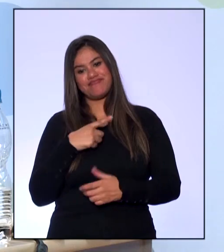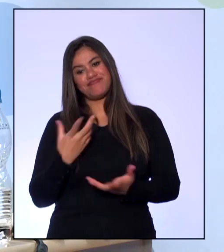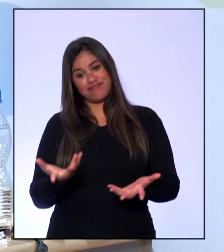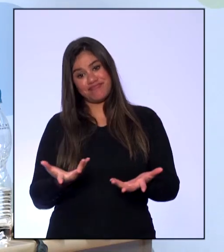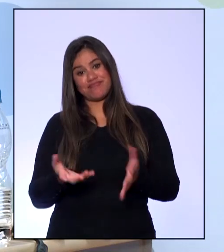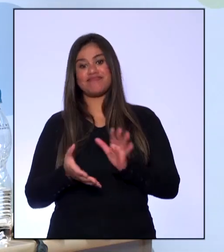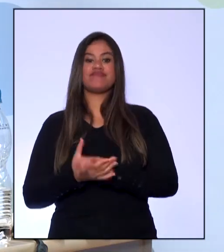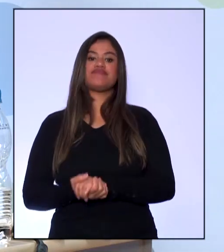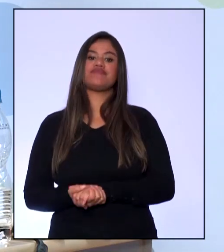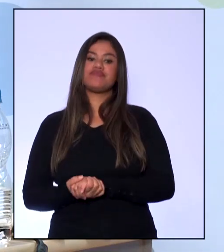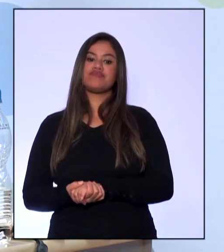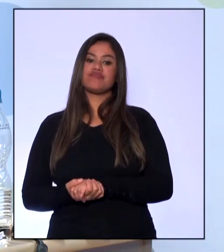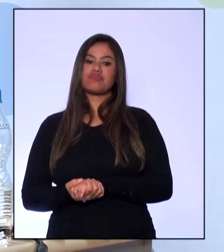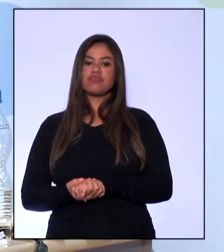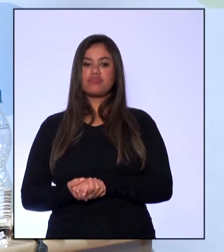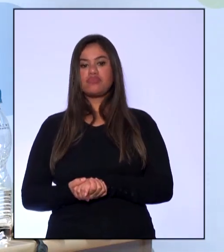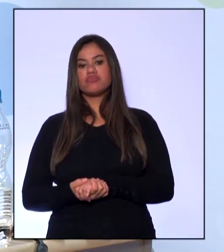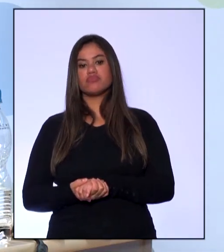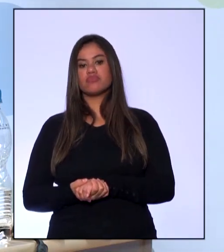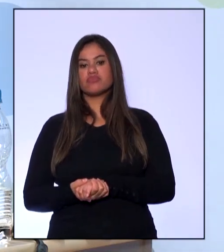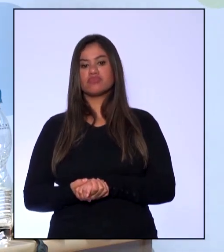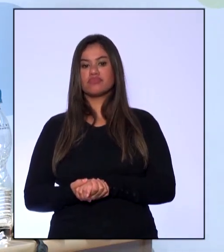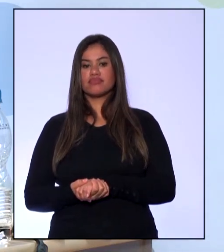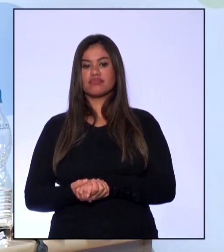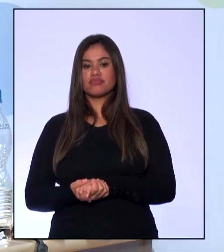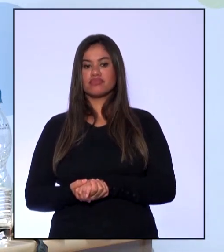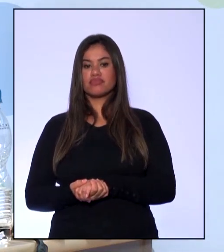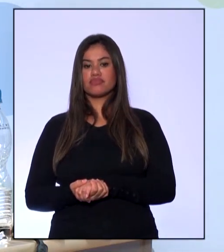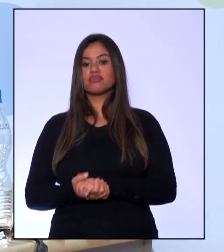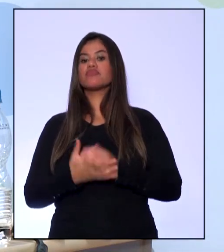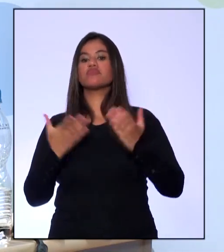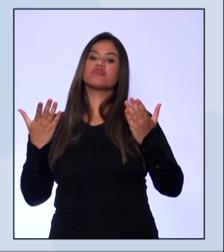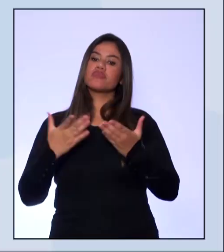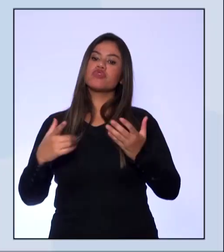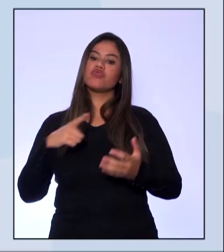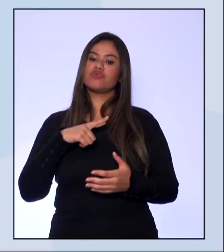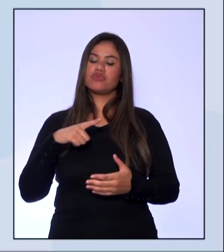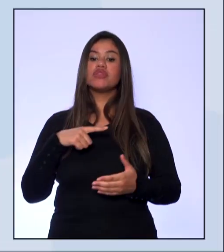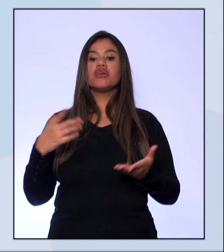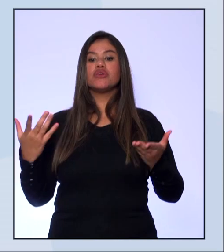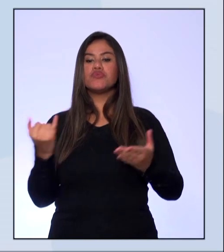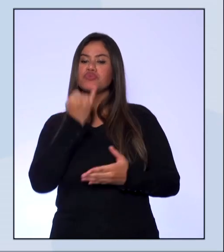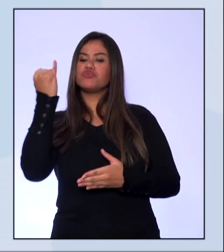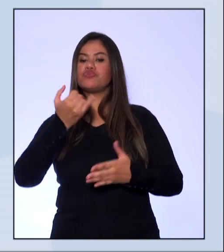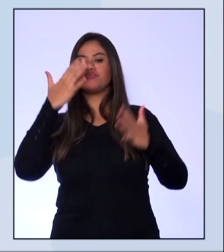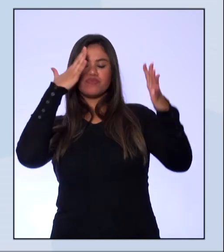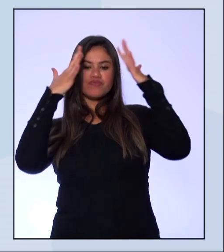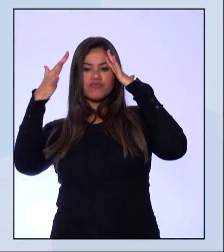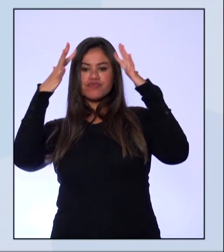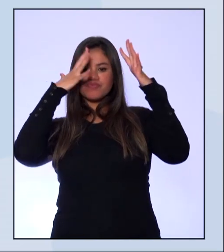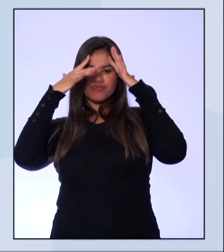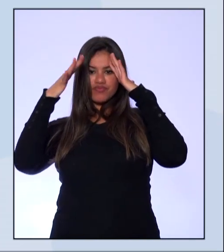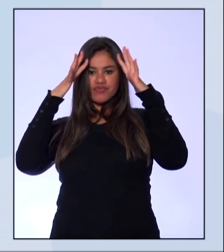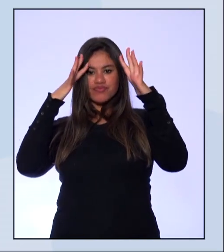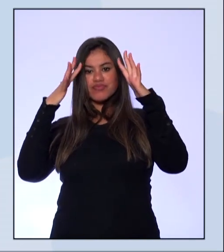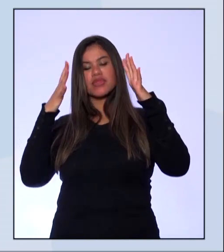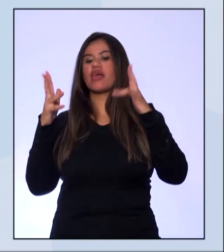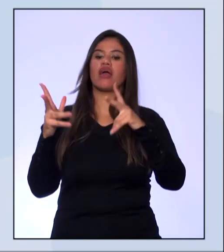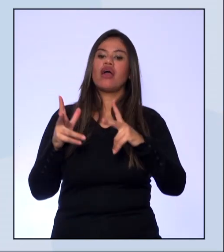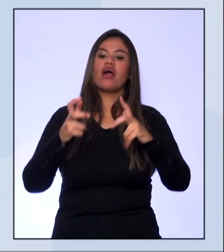social. Partindo disso, a gente vai para uma importante reflexão. Perceba que o processo